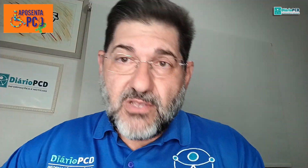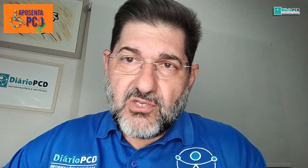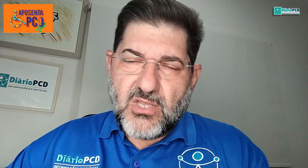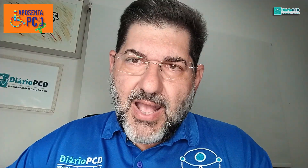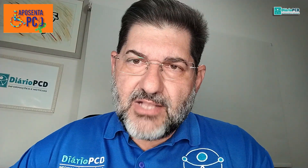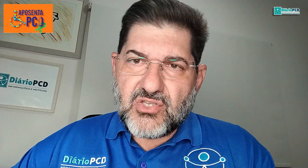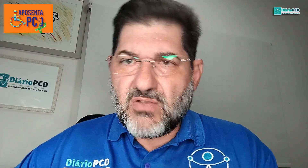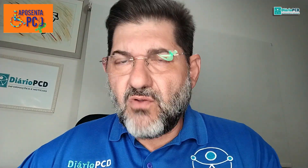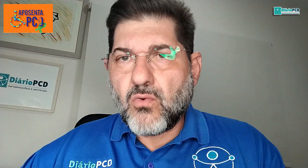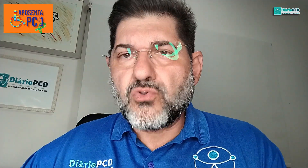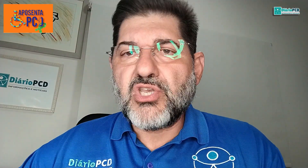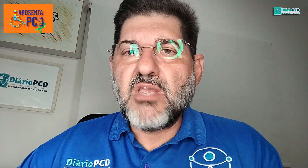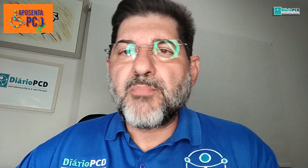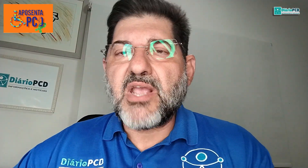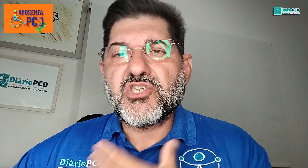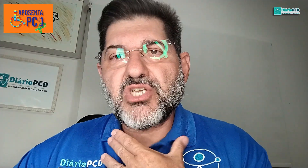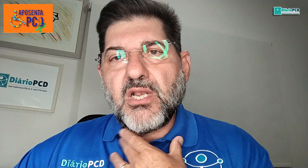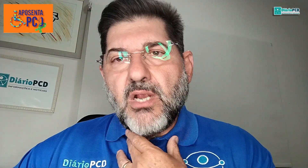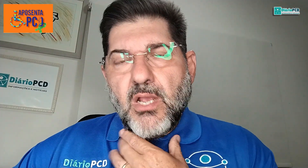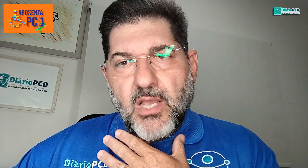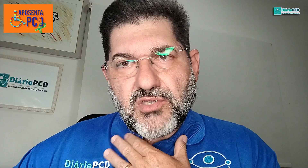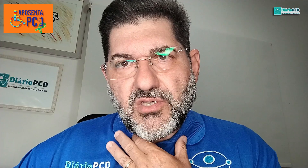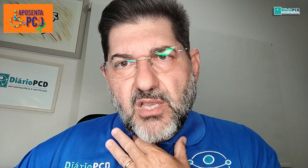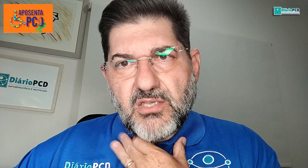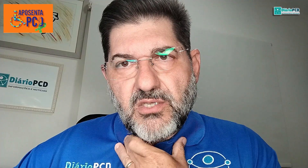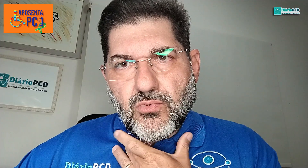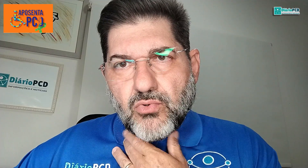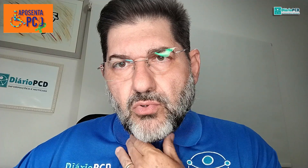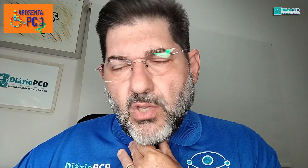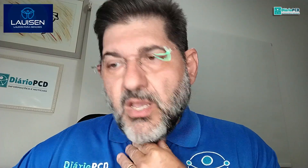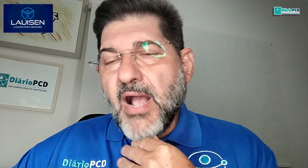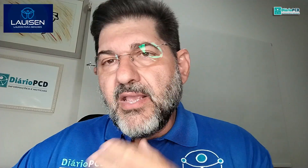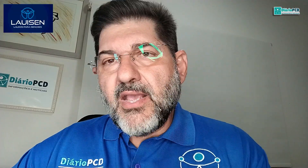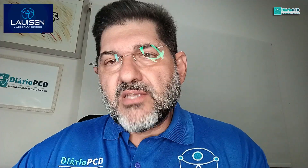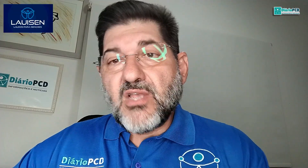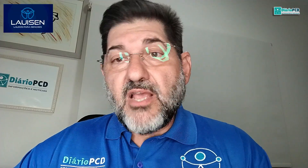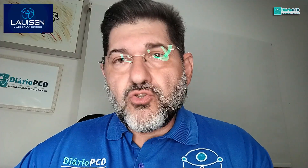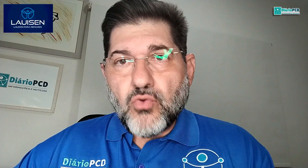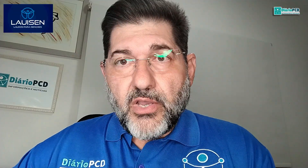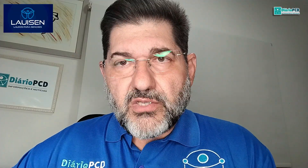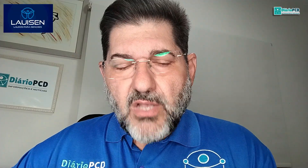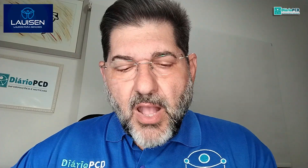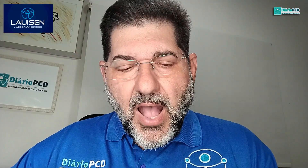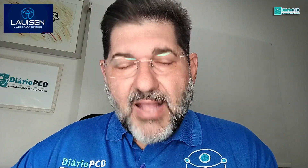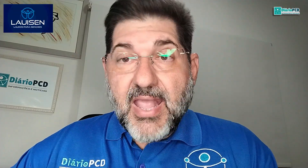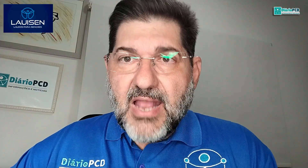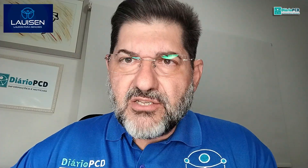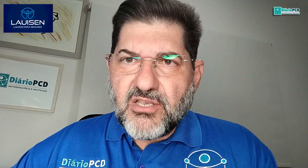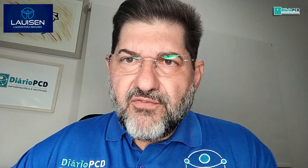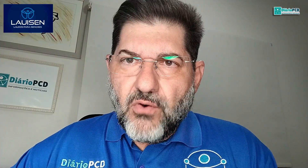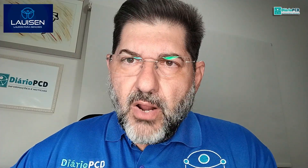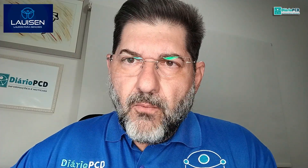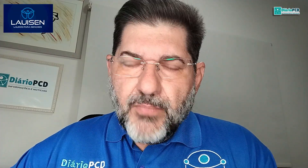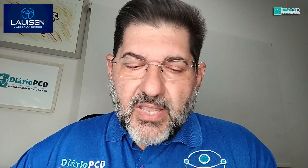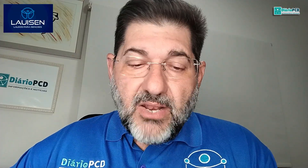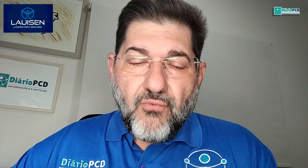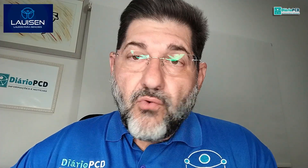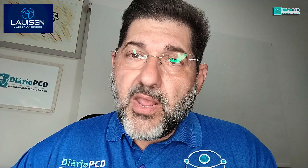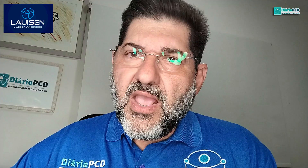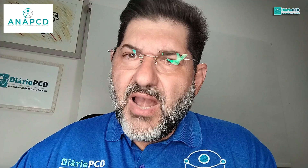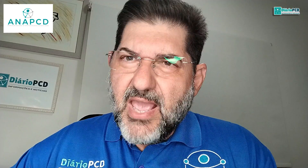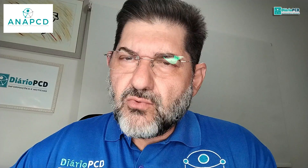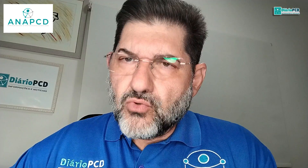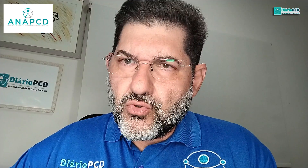as grandes entidades vão conseguir preencher esses requisitos. E aí as eleições, aqueles que